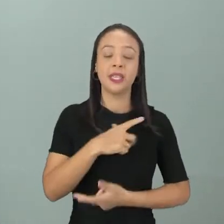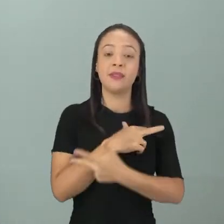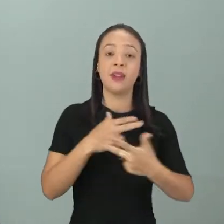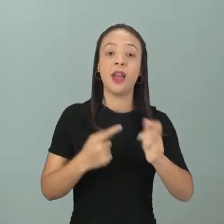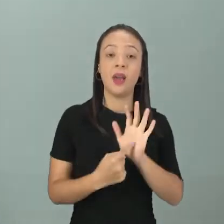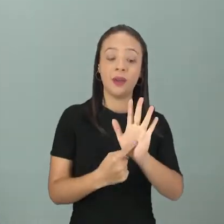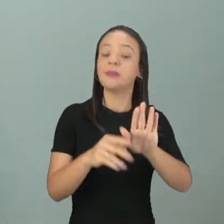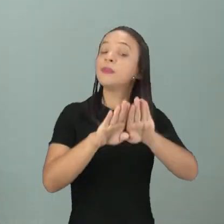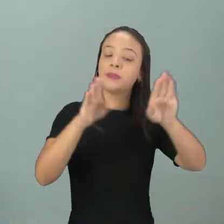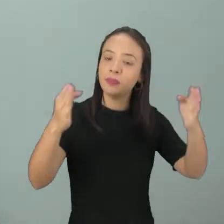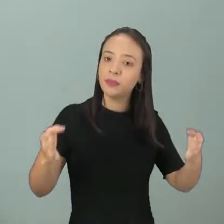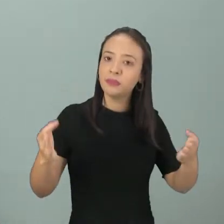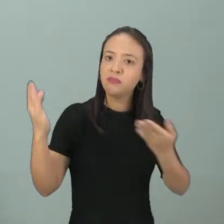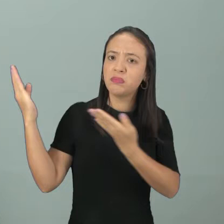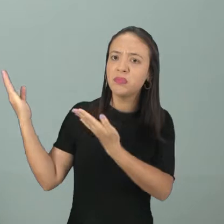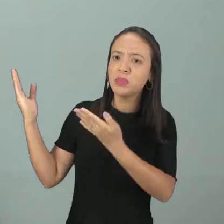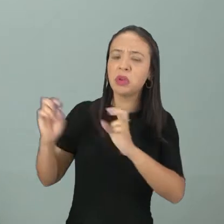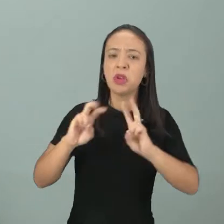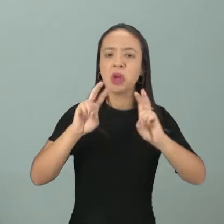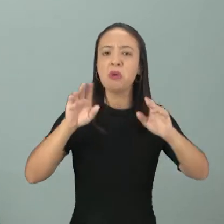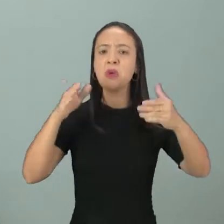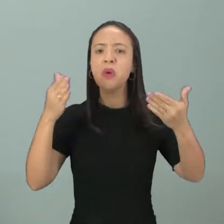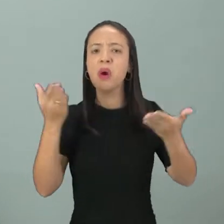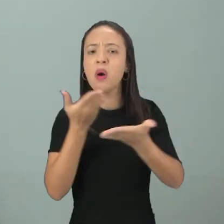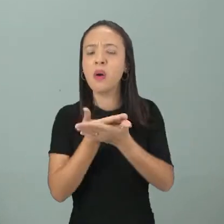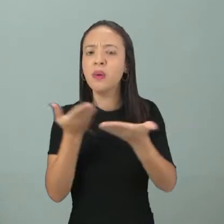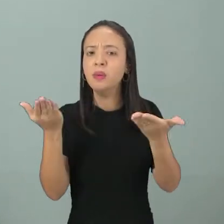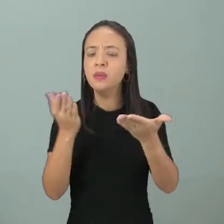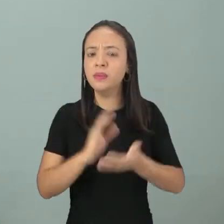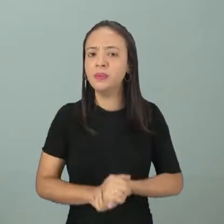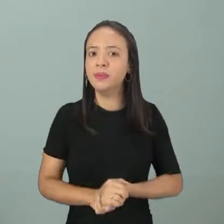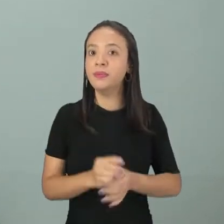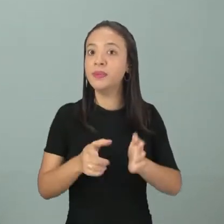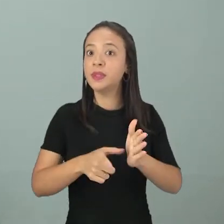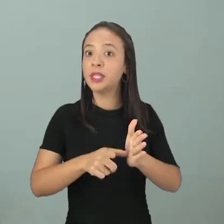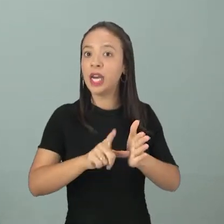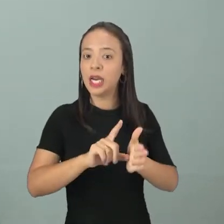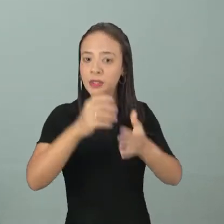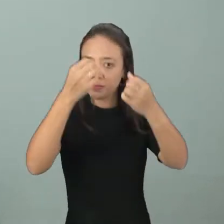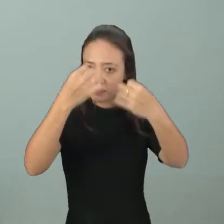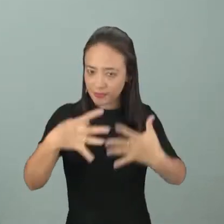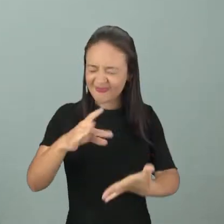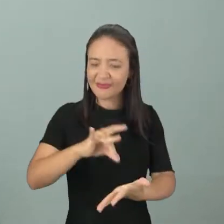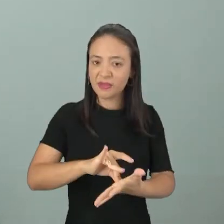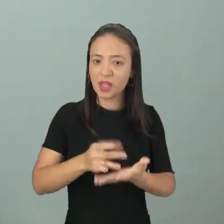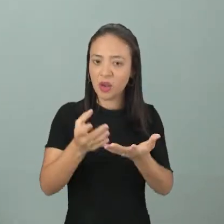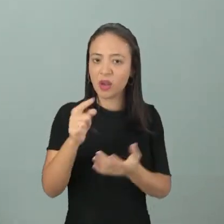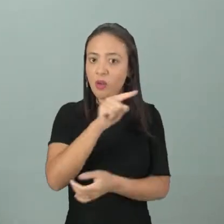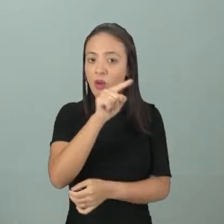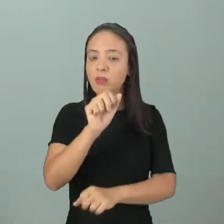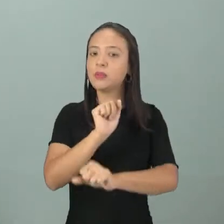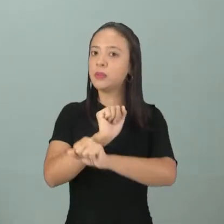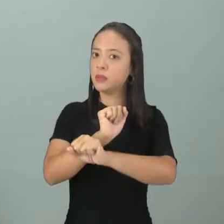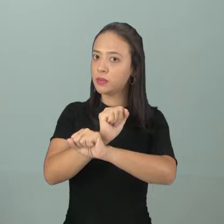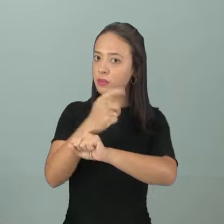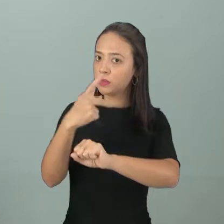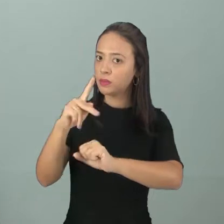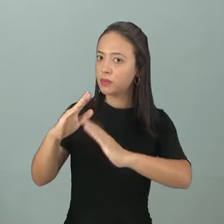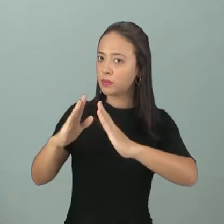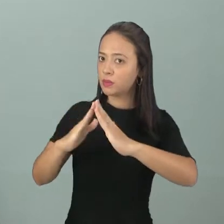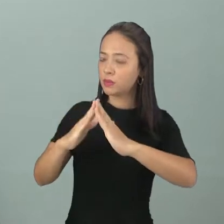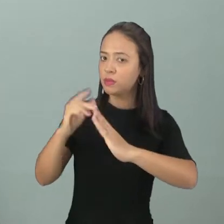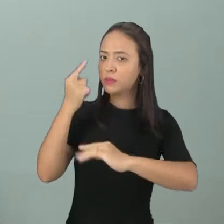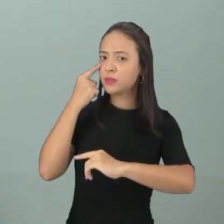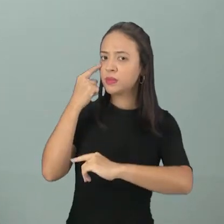coisas aqui na nossa mesa. E sobre o que será que falaremos? Antes de eu dizer para vocês, eu quero que vocês parem um pouquinho aí em casa